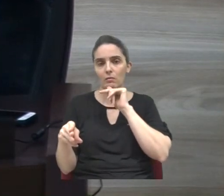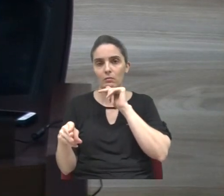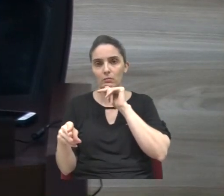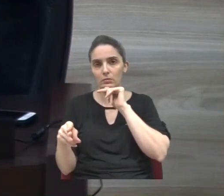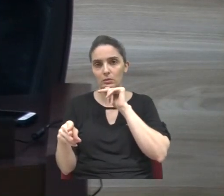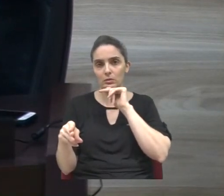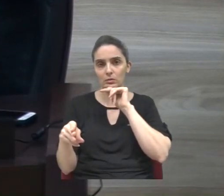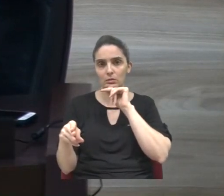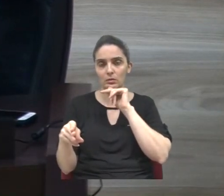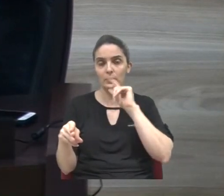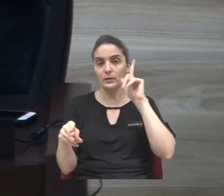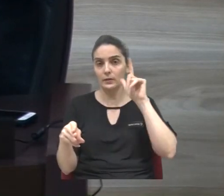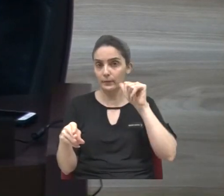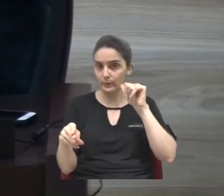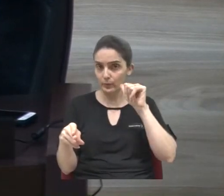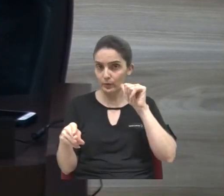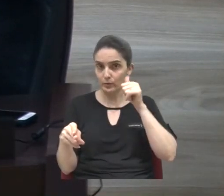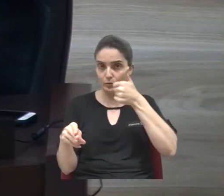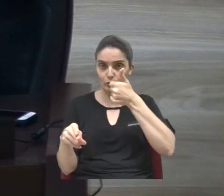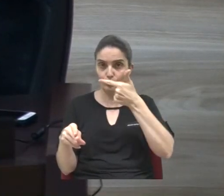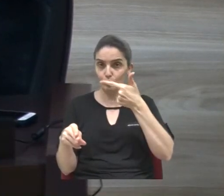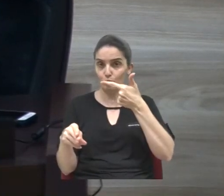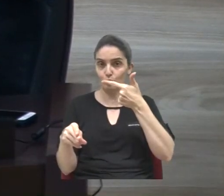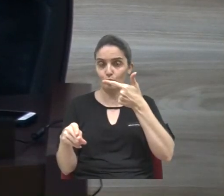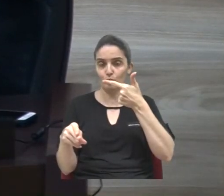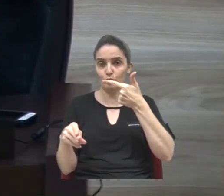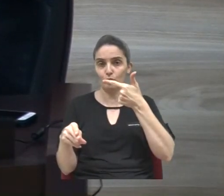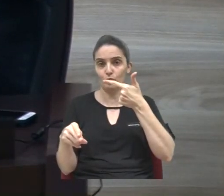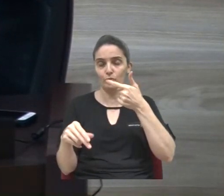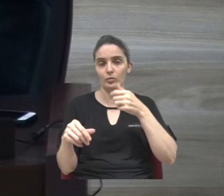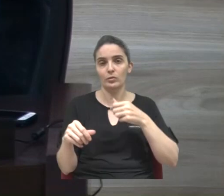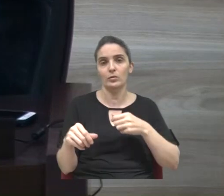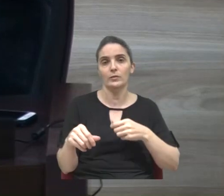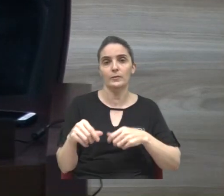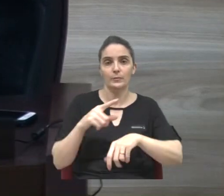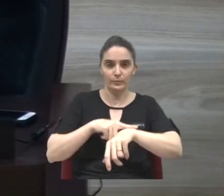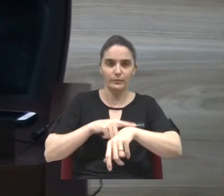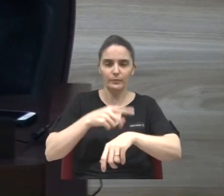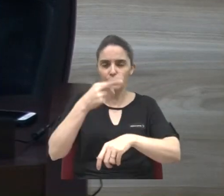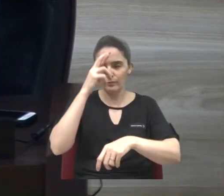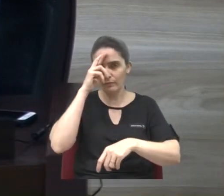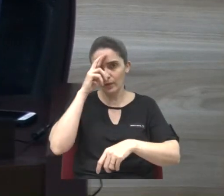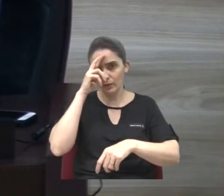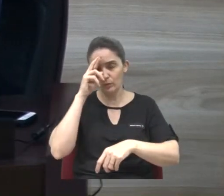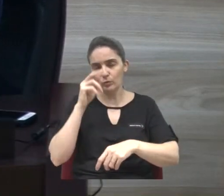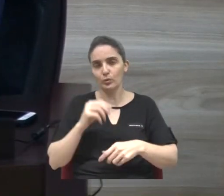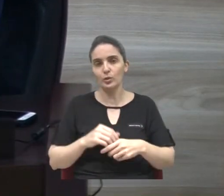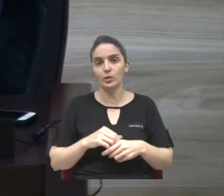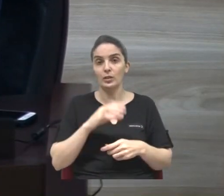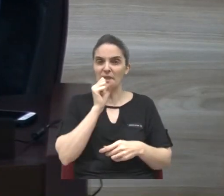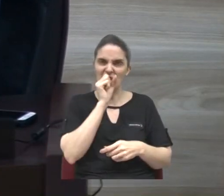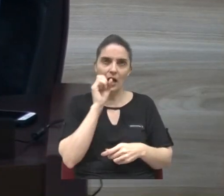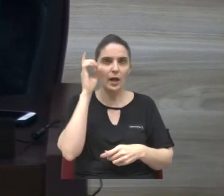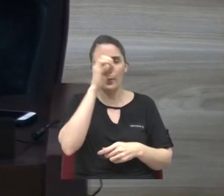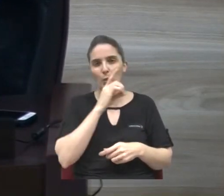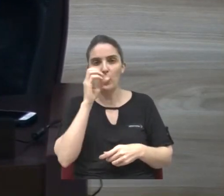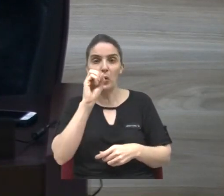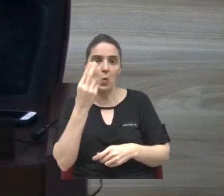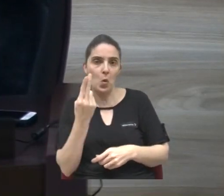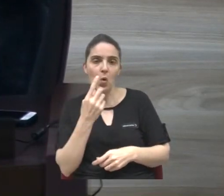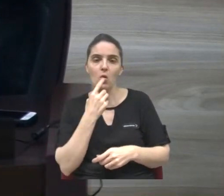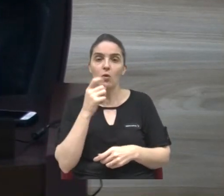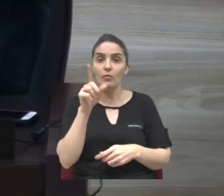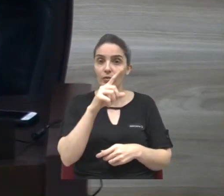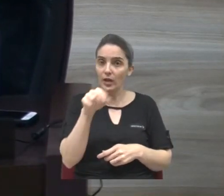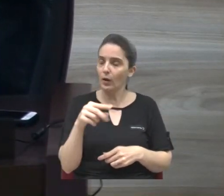horas das sextas-feiras ou nas vésperas de feriados nacionais, estaduais ou municipais.